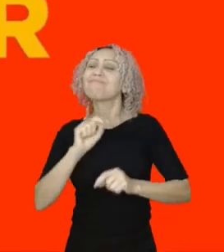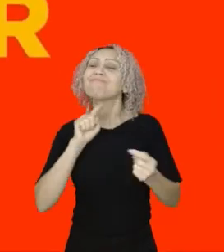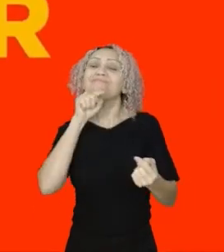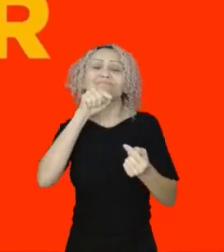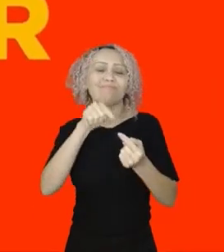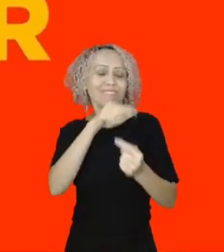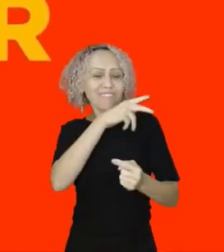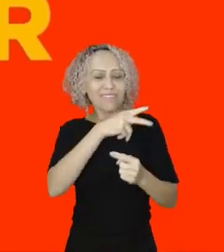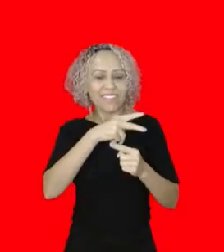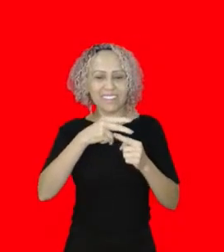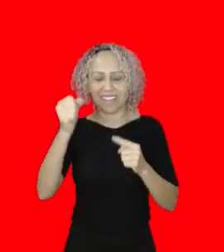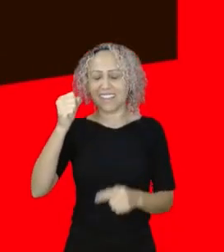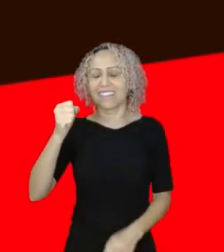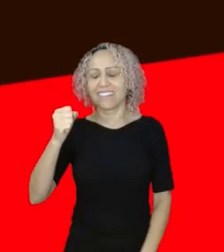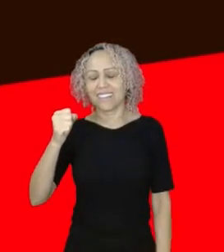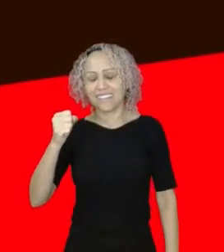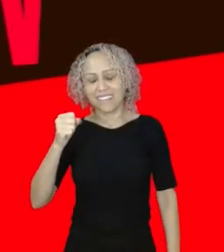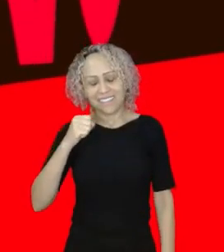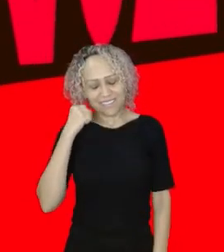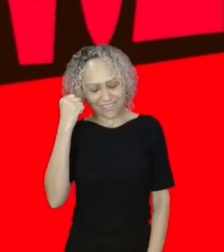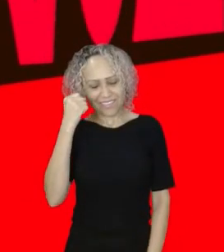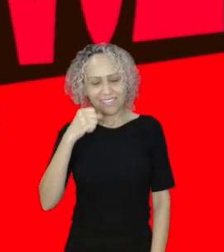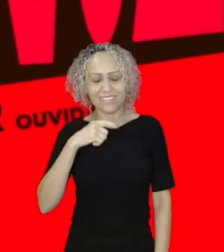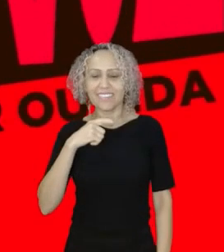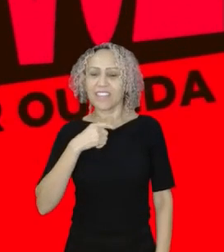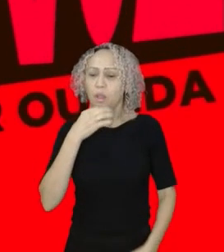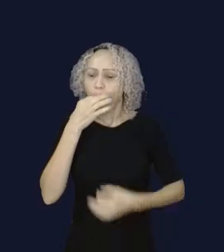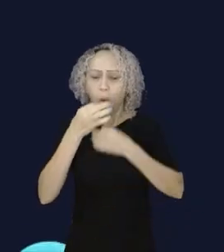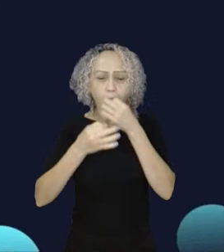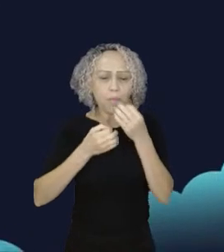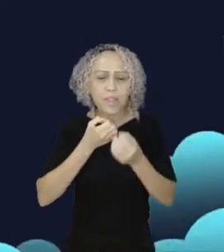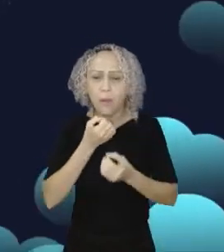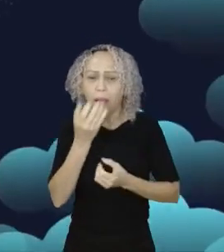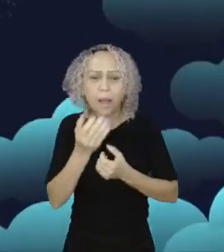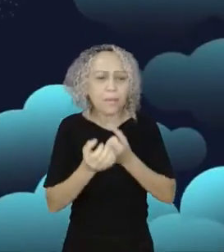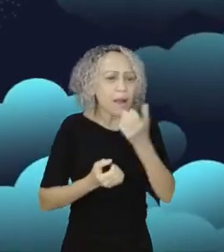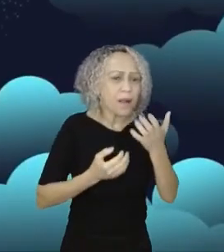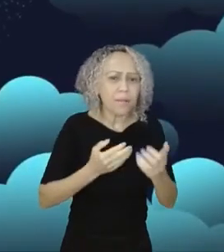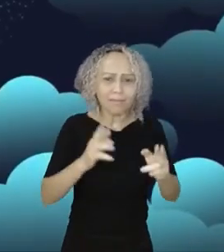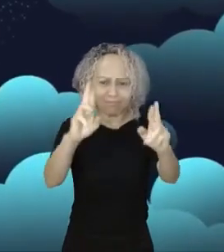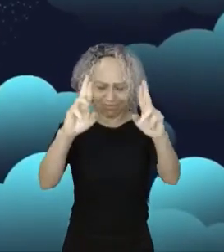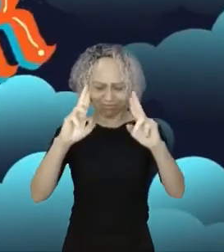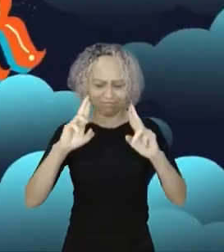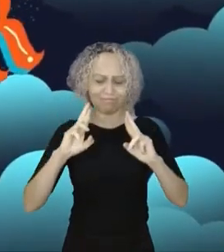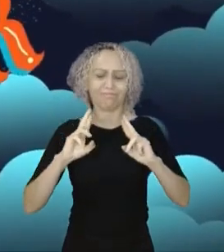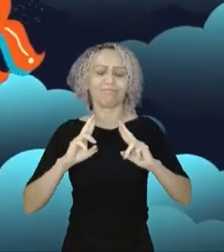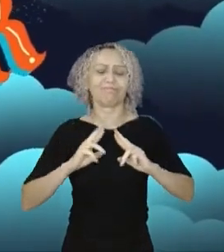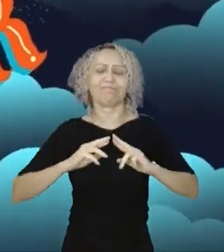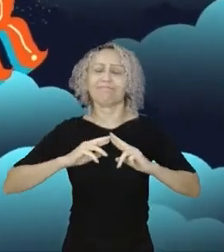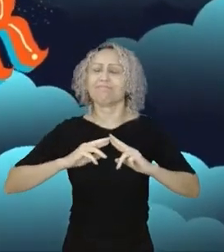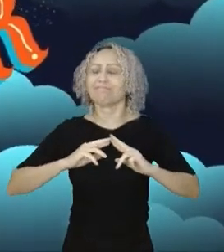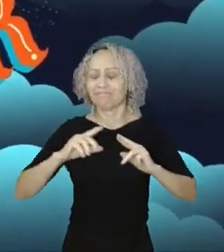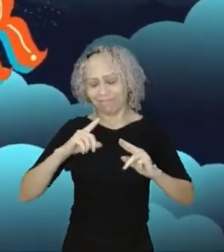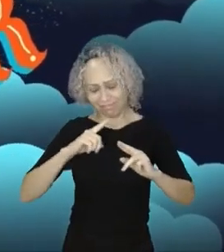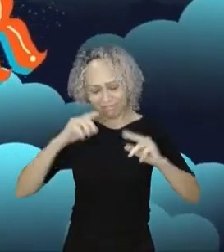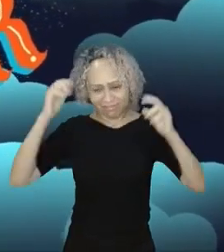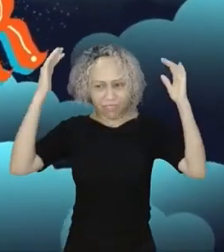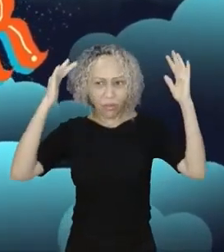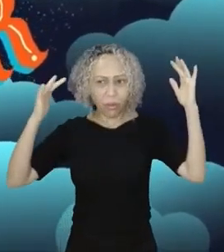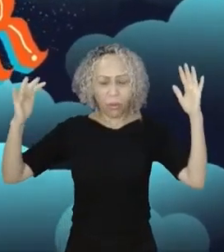batalhando pra vencer. Tenho voz pra ser ouvida, tenho sonhos pra